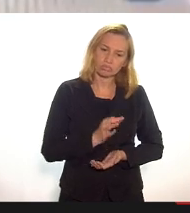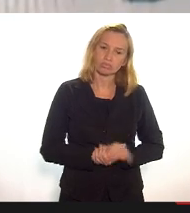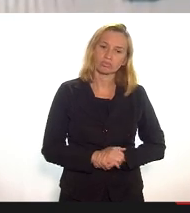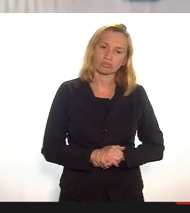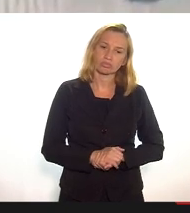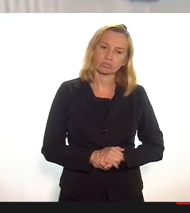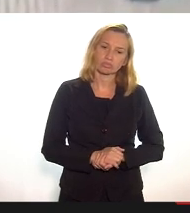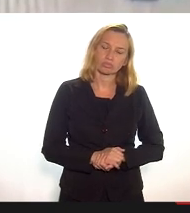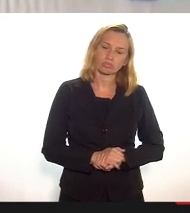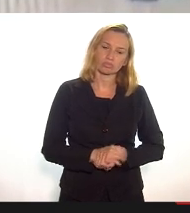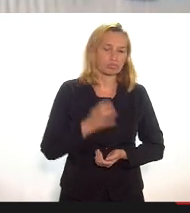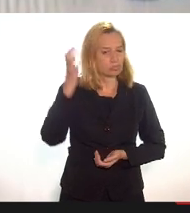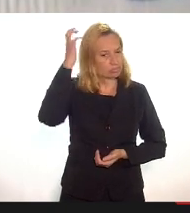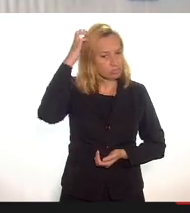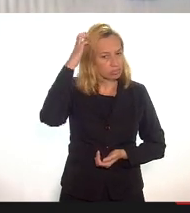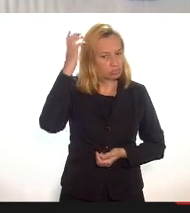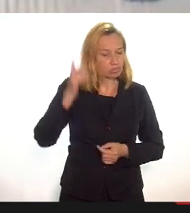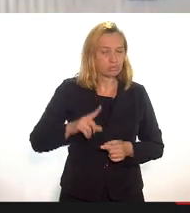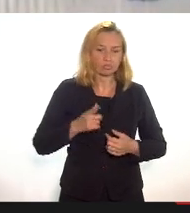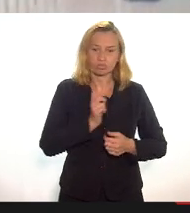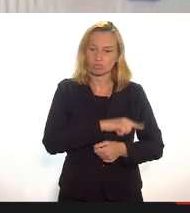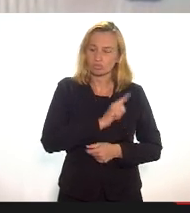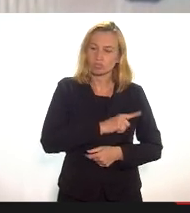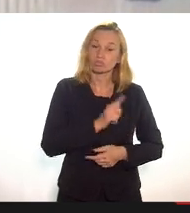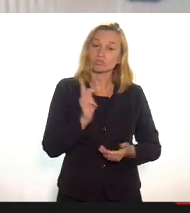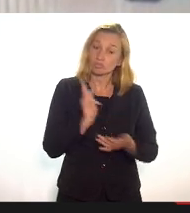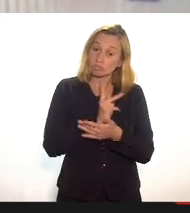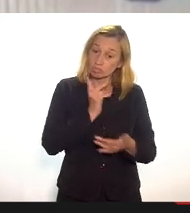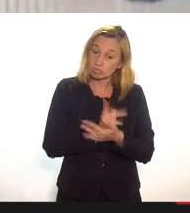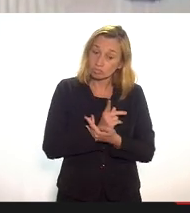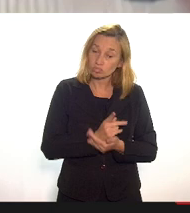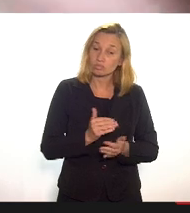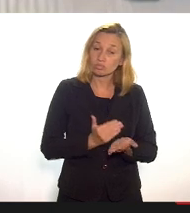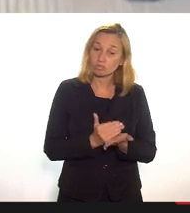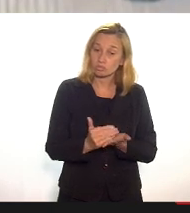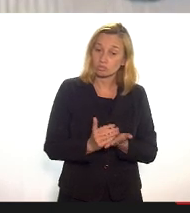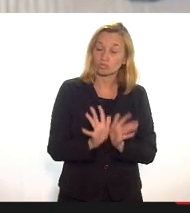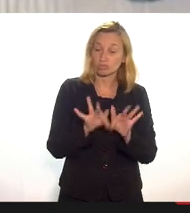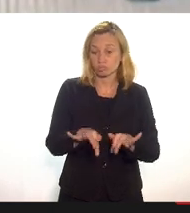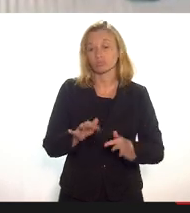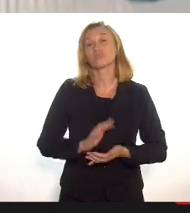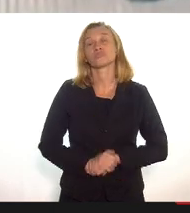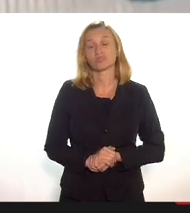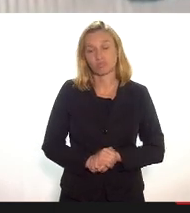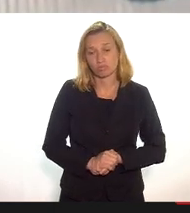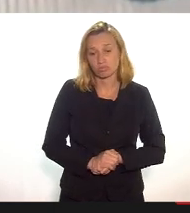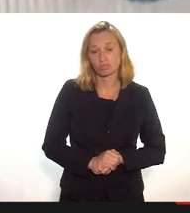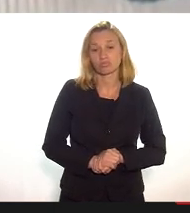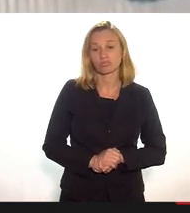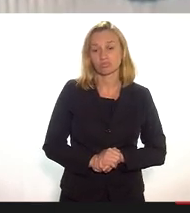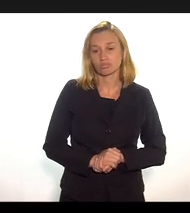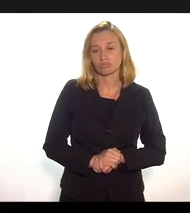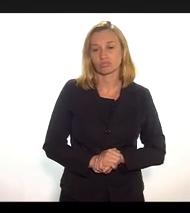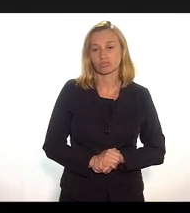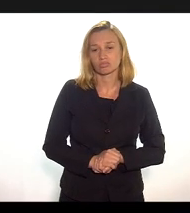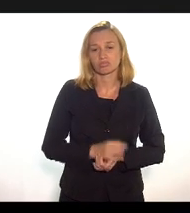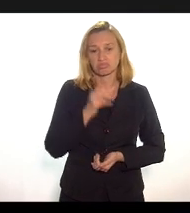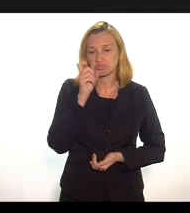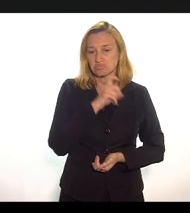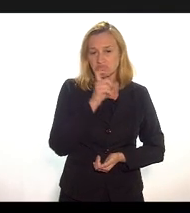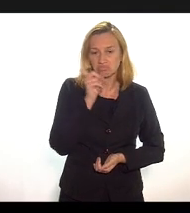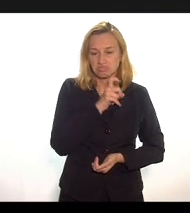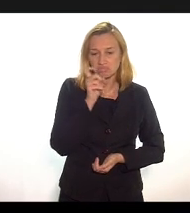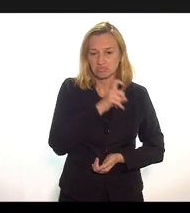sendo penalizados por uma gestão que é fraudulenta do início ao fim. Ela é mentirosa, ela